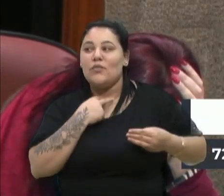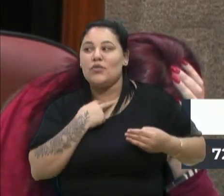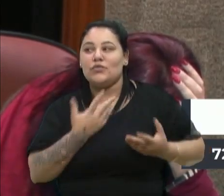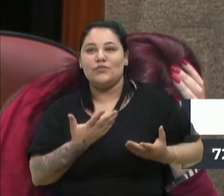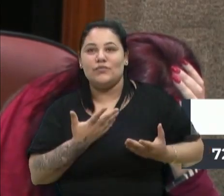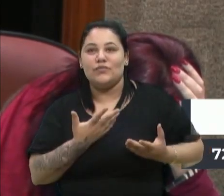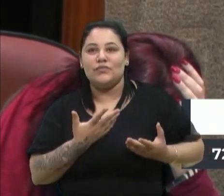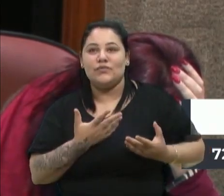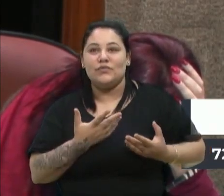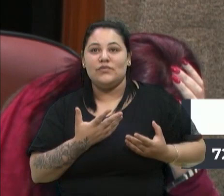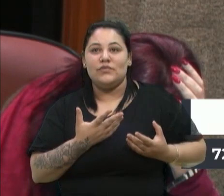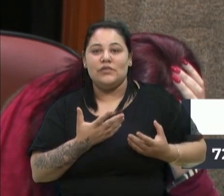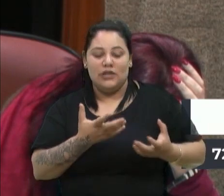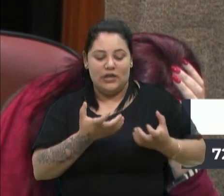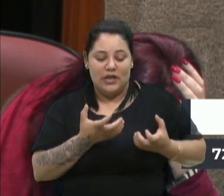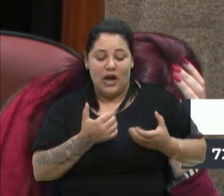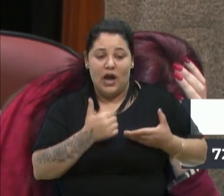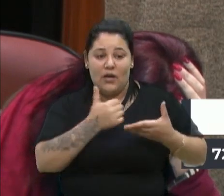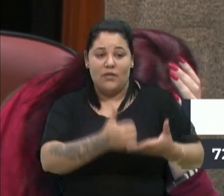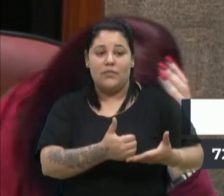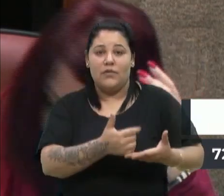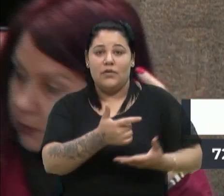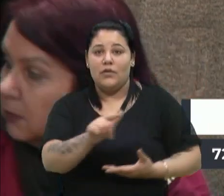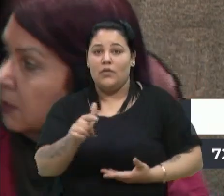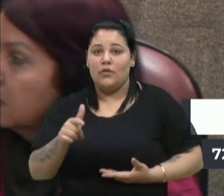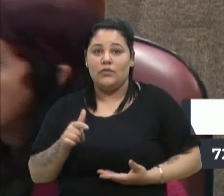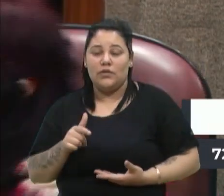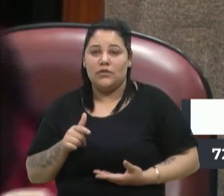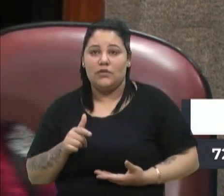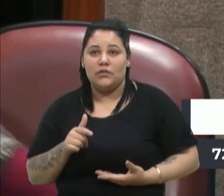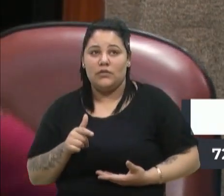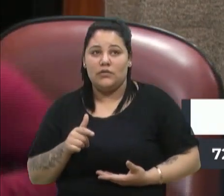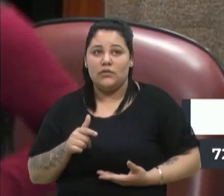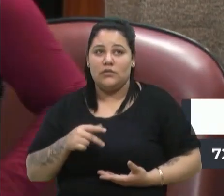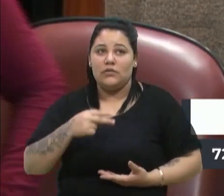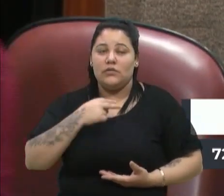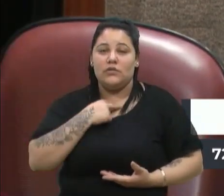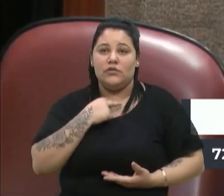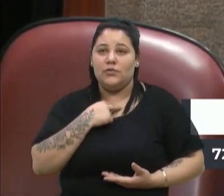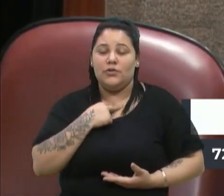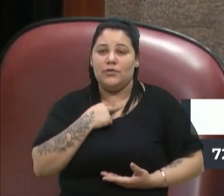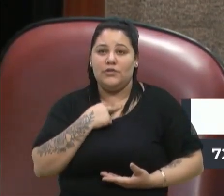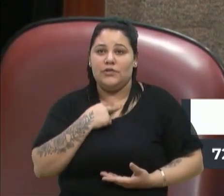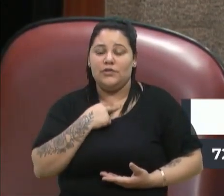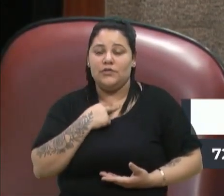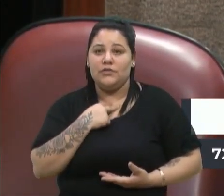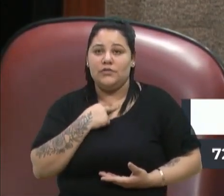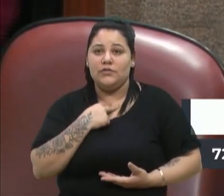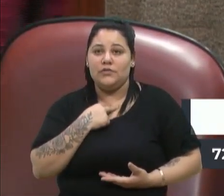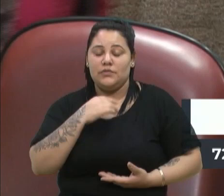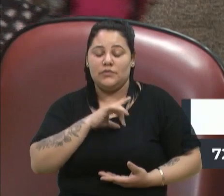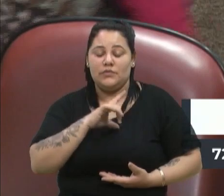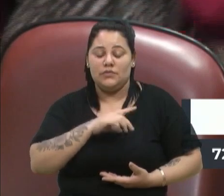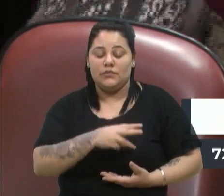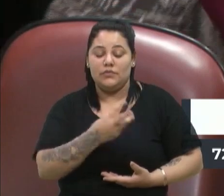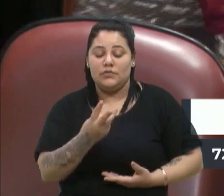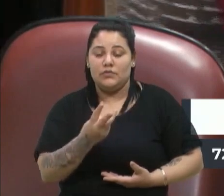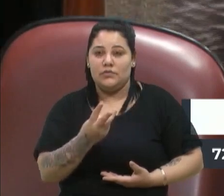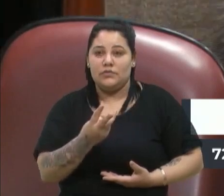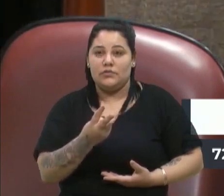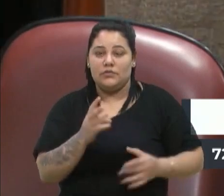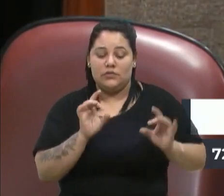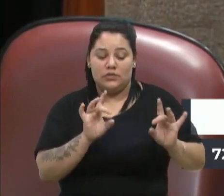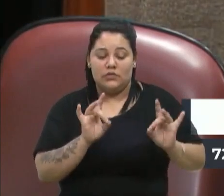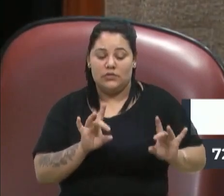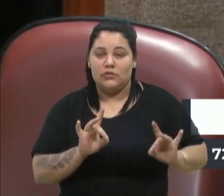gostaria de voltar a favor outras não vou poder poderiam ser Três blocos né as emendas que o governo